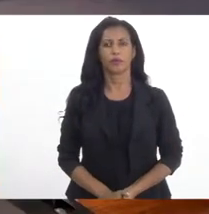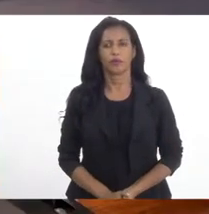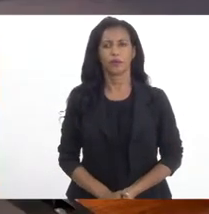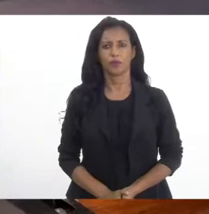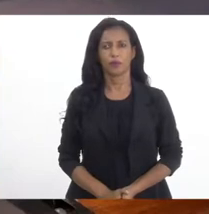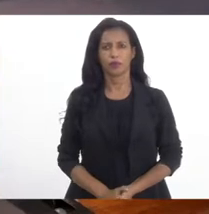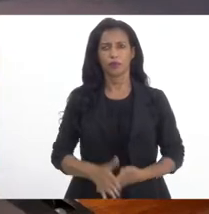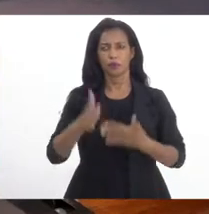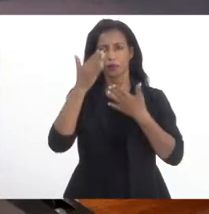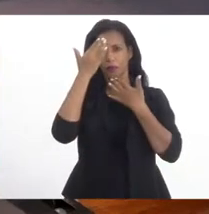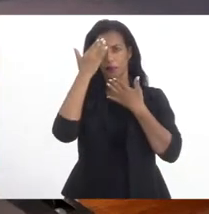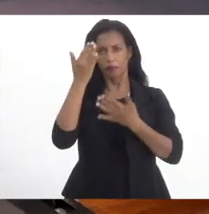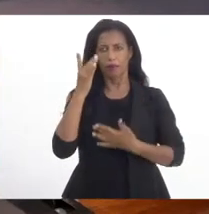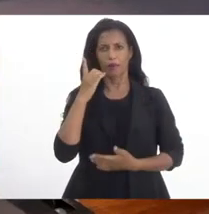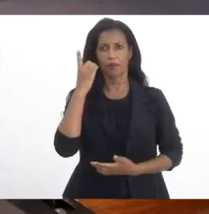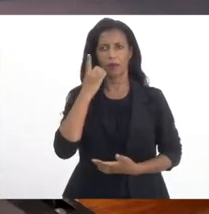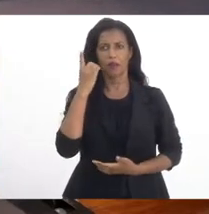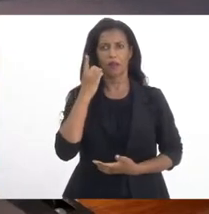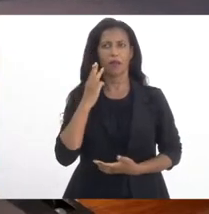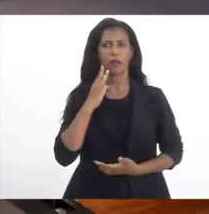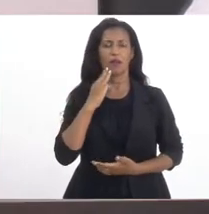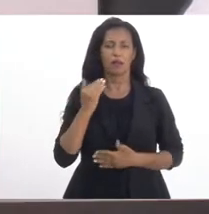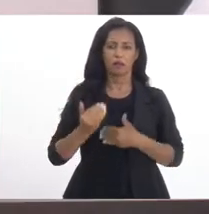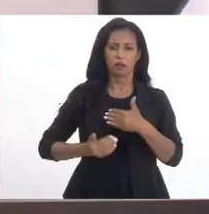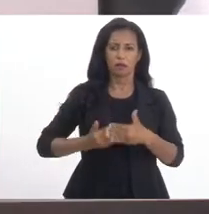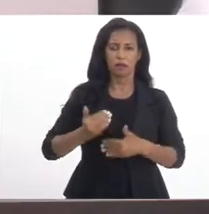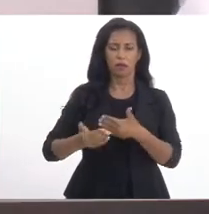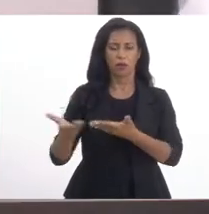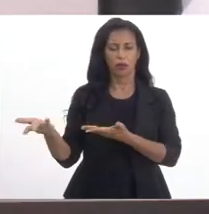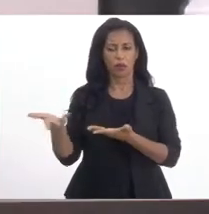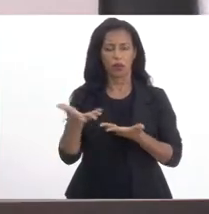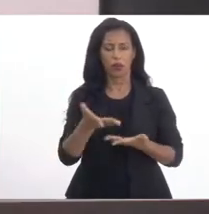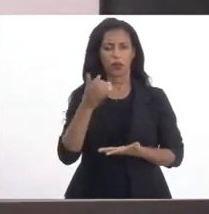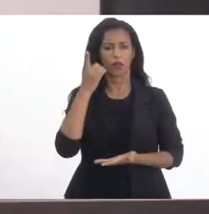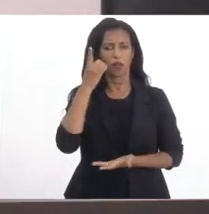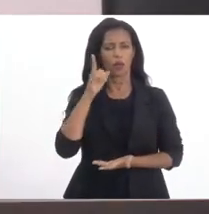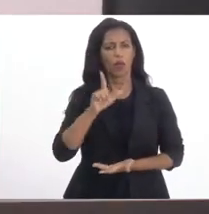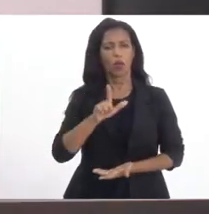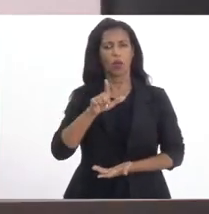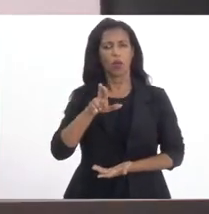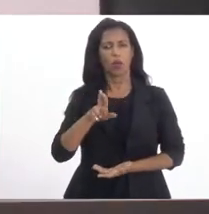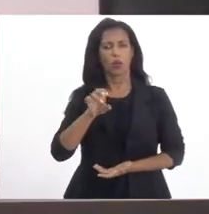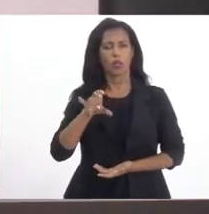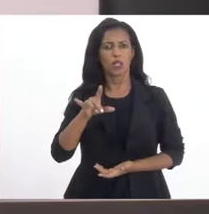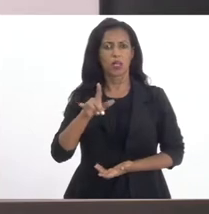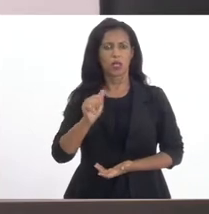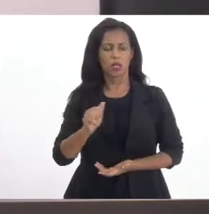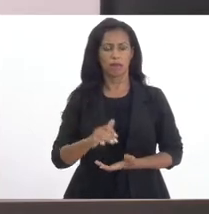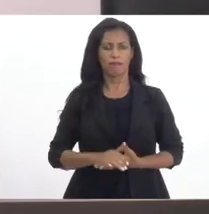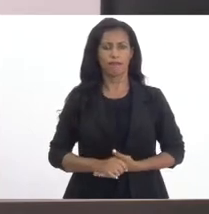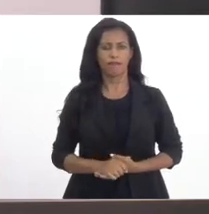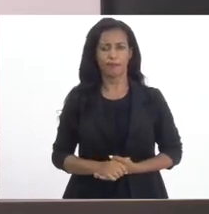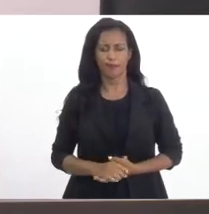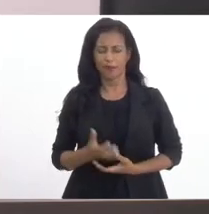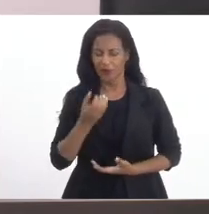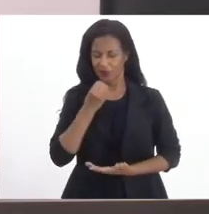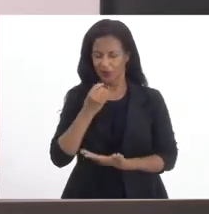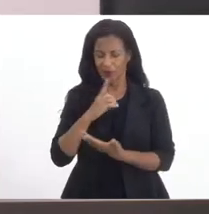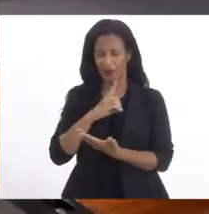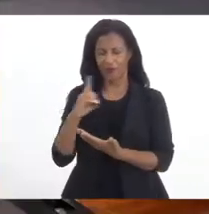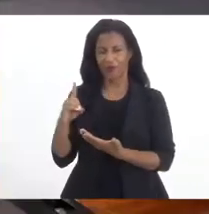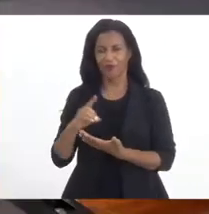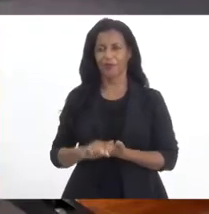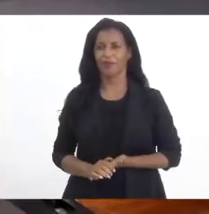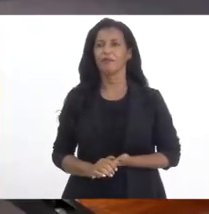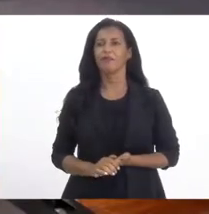Obrigado, deputado Valdec. Então, aqui dando sequência, passo a palavra para a deputada Lucinha, que está aqui conosco presencialmente. Bom dia, deputada. Bem, em